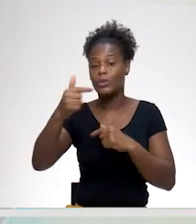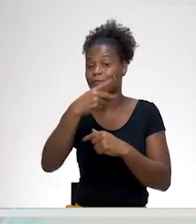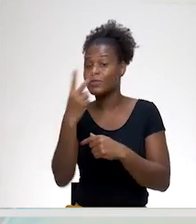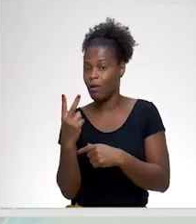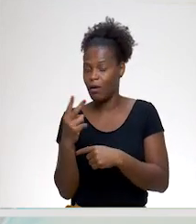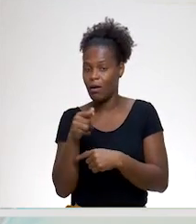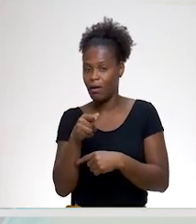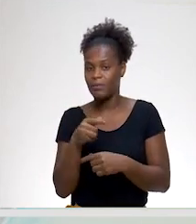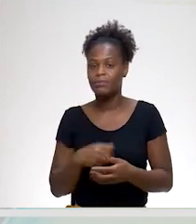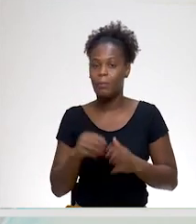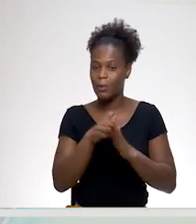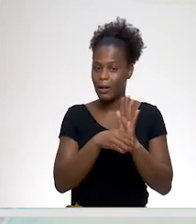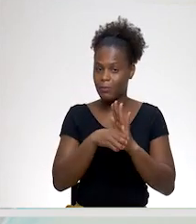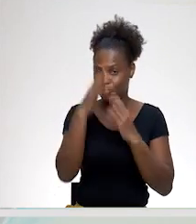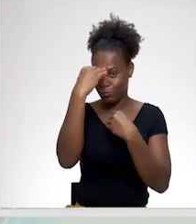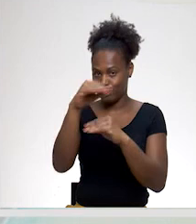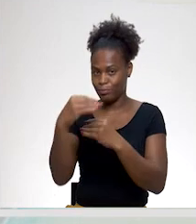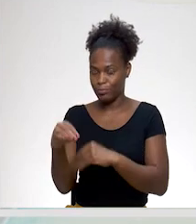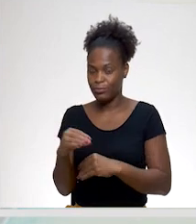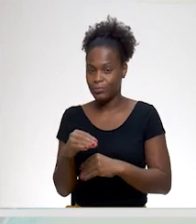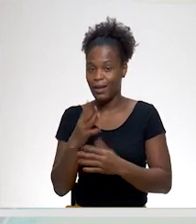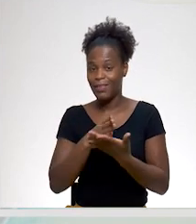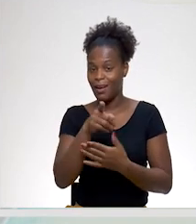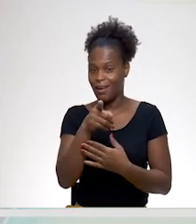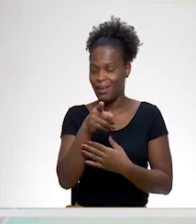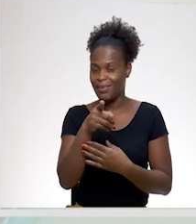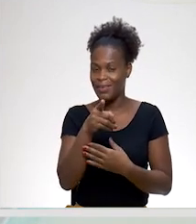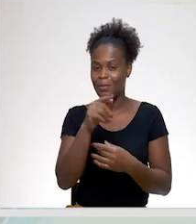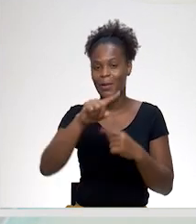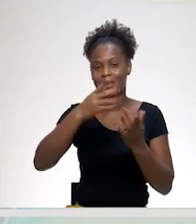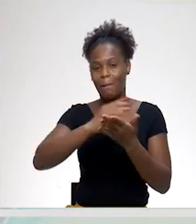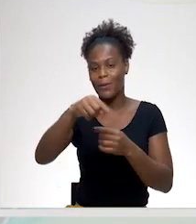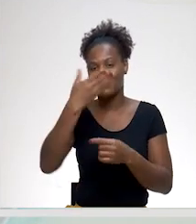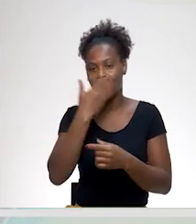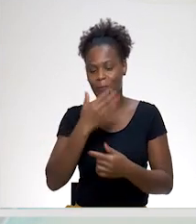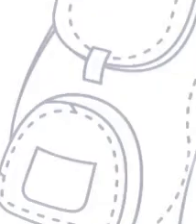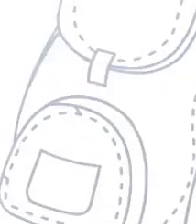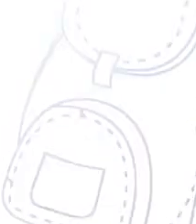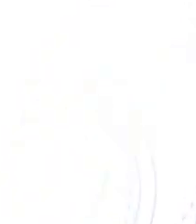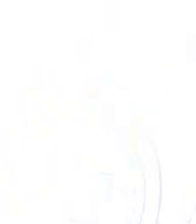distância, através do nosso programa educativo. Até lá, até a próxima aula.